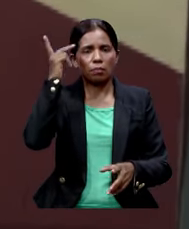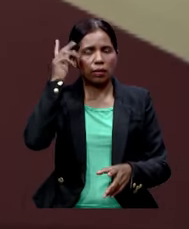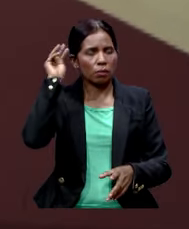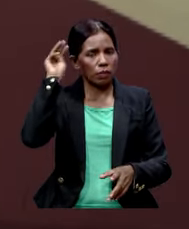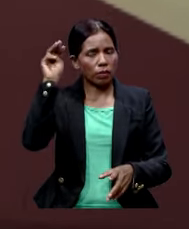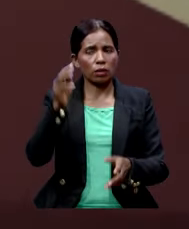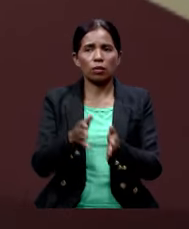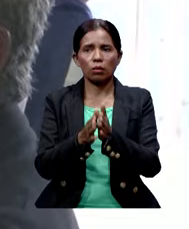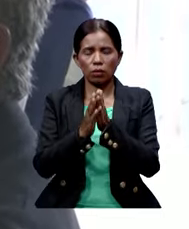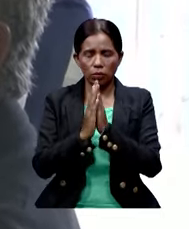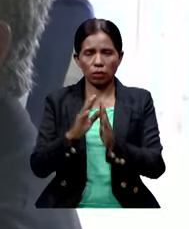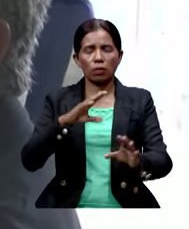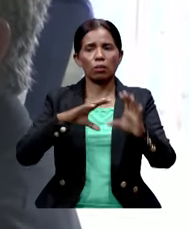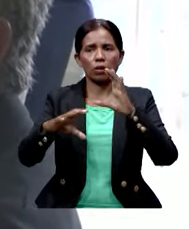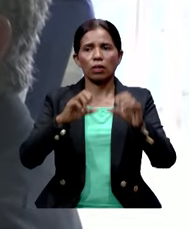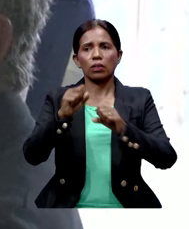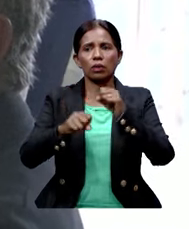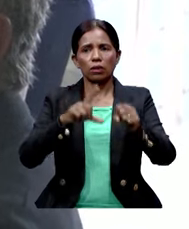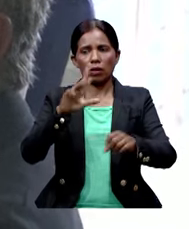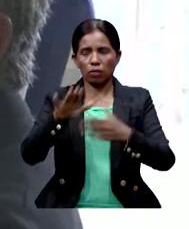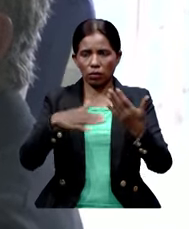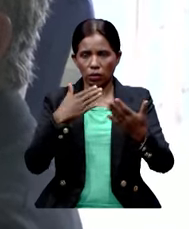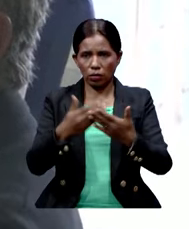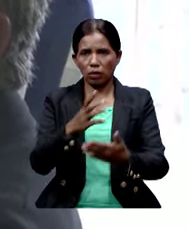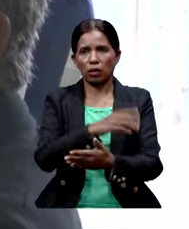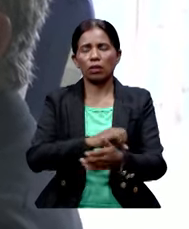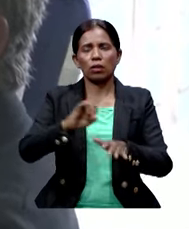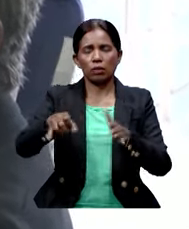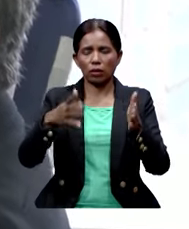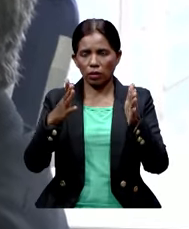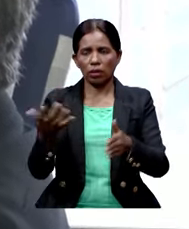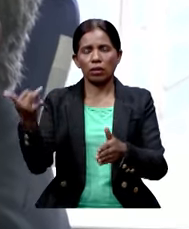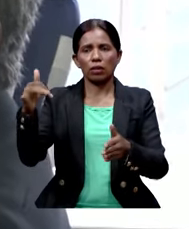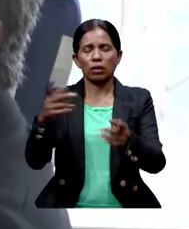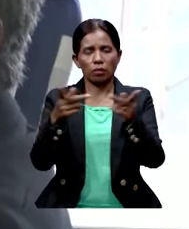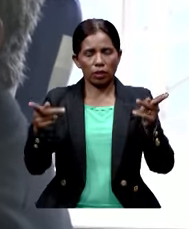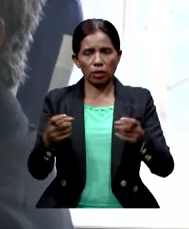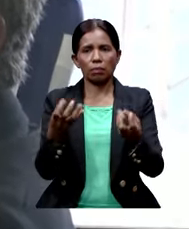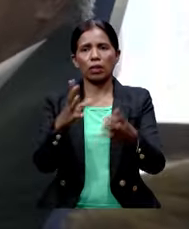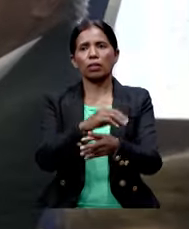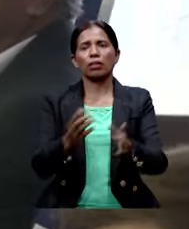Mos, russo órgão comunicação social Sira, a do capacita jornalista Sira e a área Oi, o de